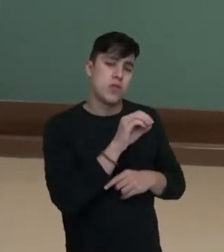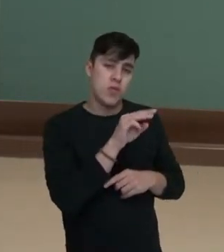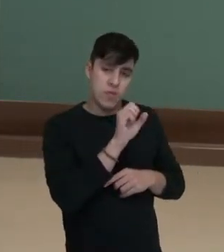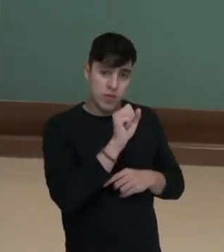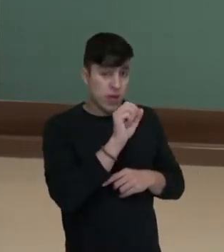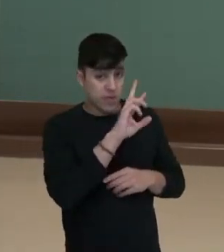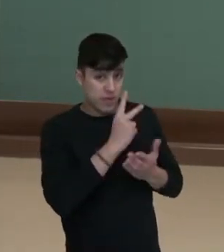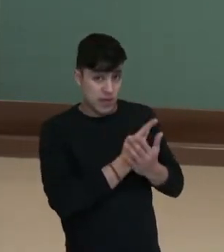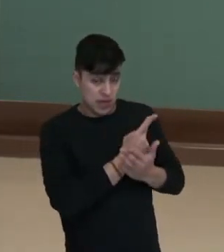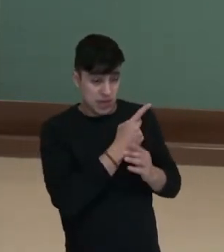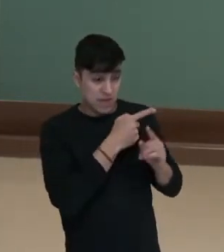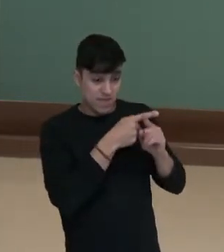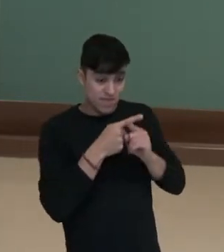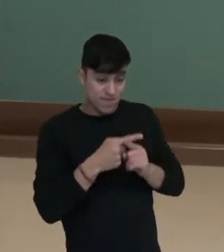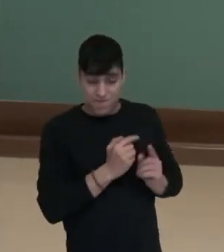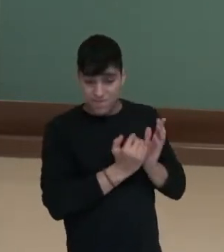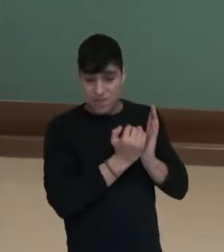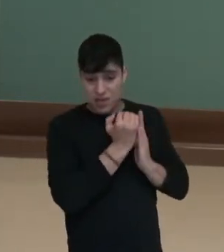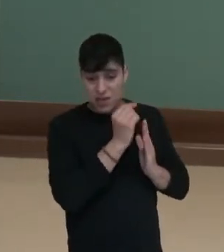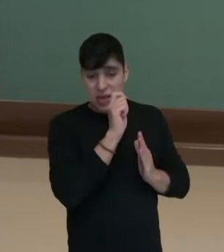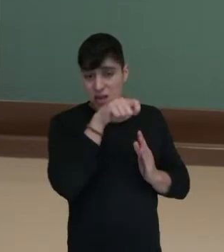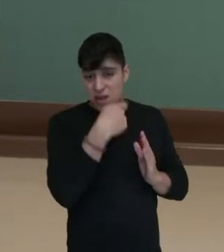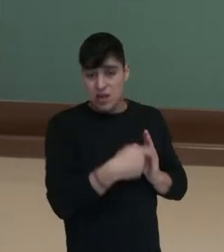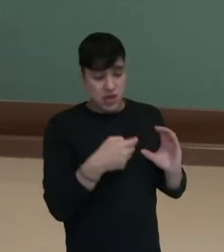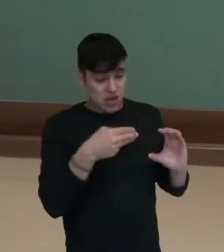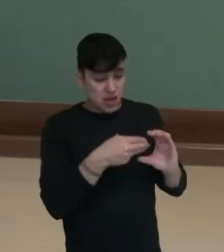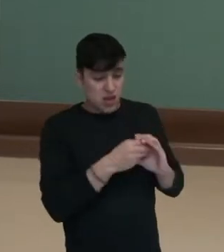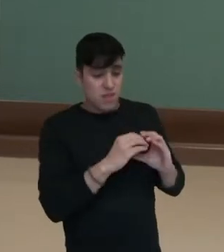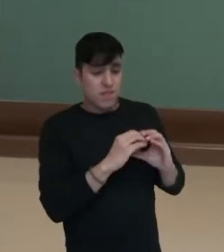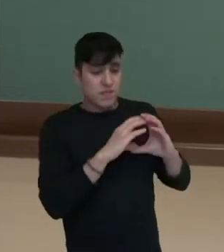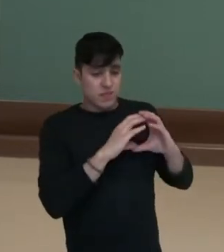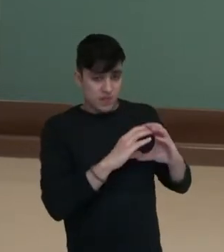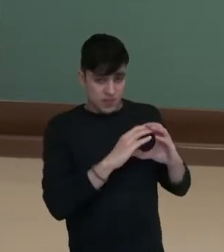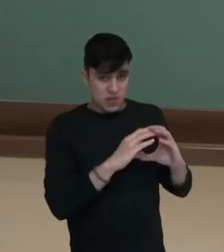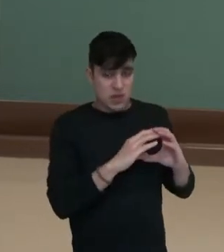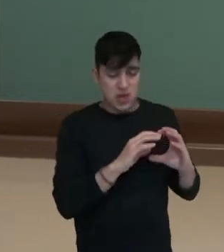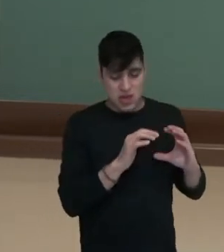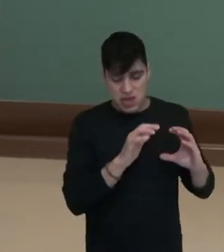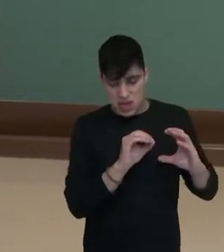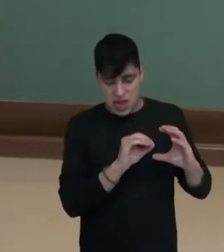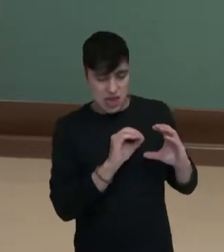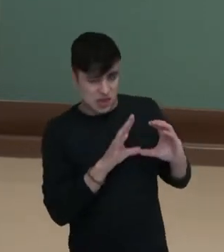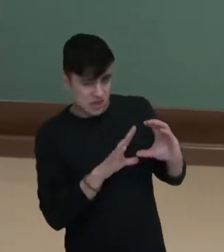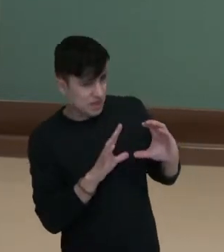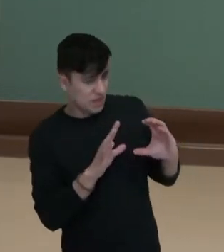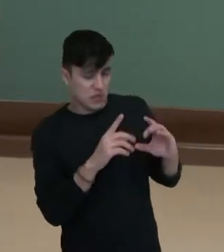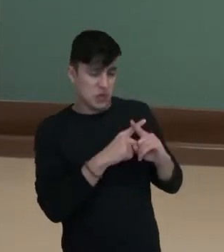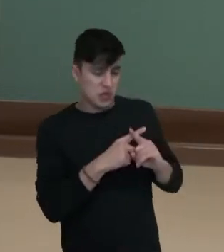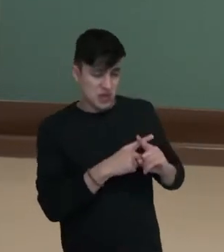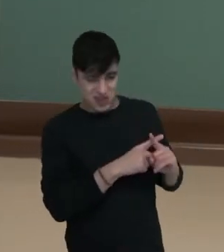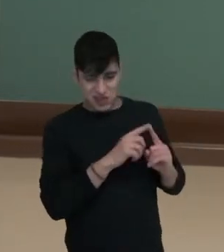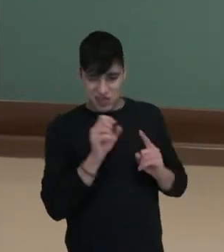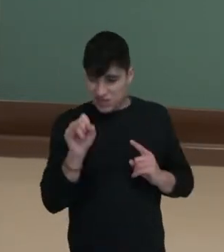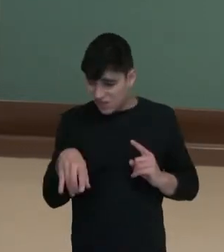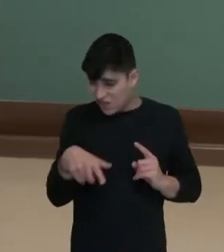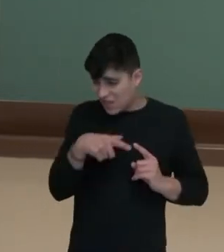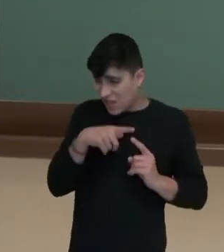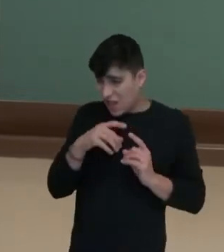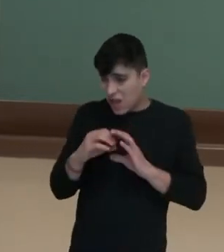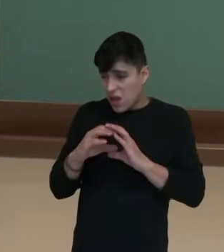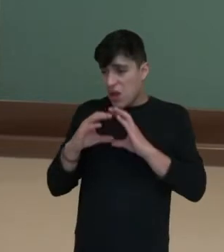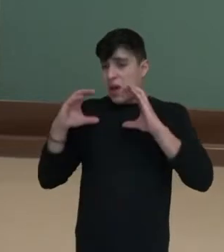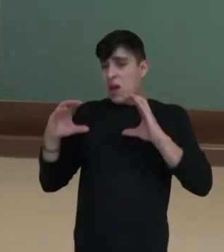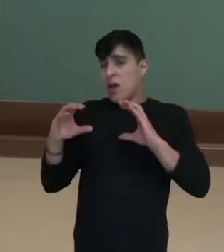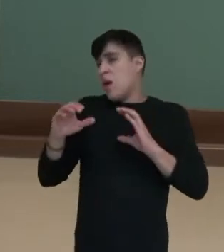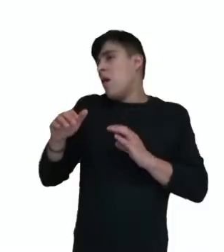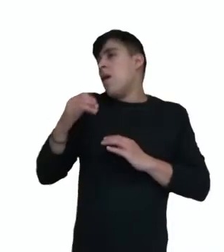Então, por exemplo, eu tenho lá 10 cromossomos. A célula tem o tamanho do núcleo e o tamanho da célula. Se eu tenho mais